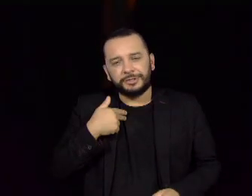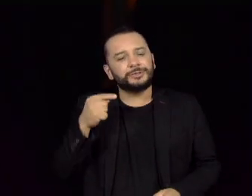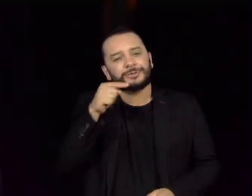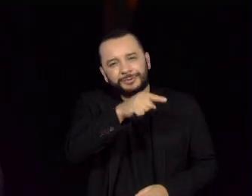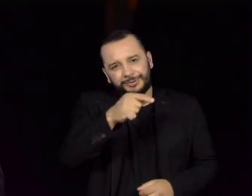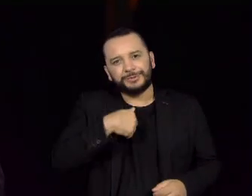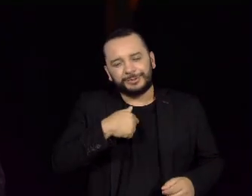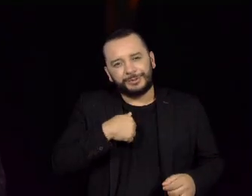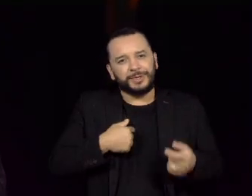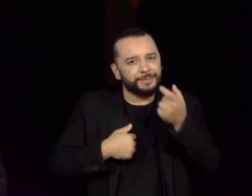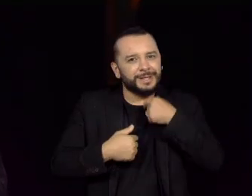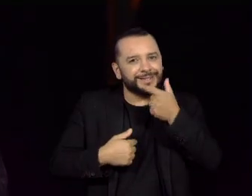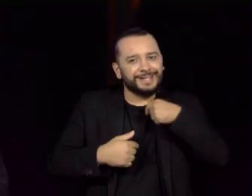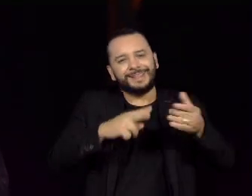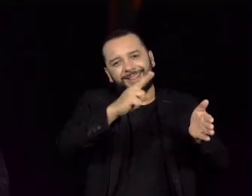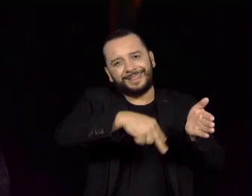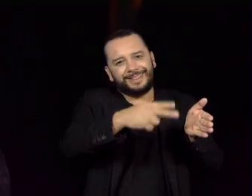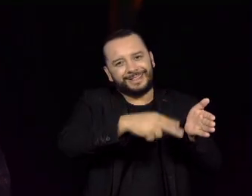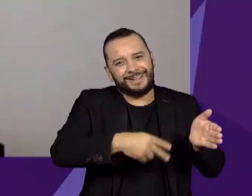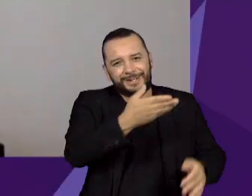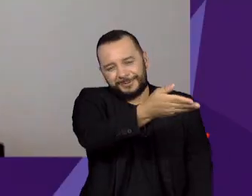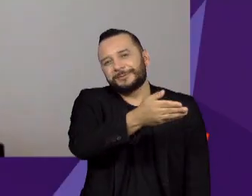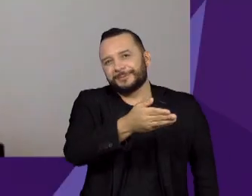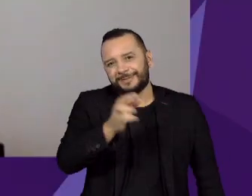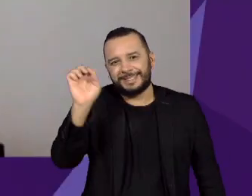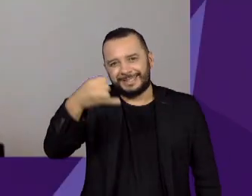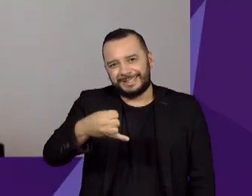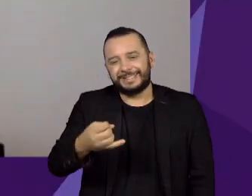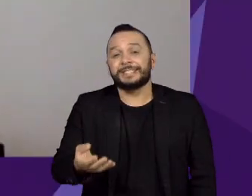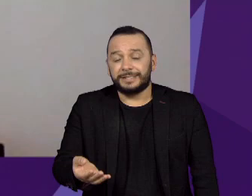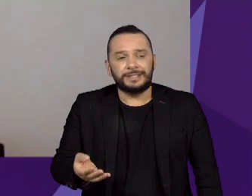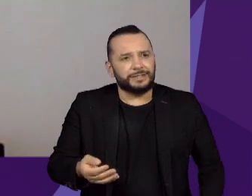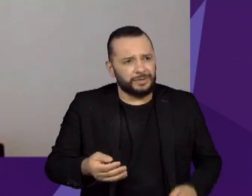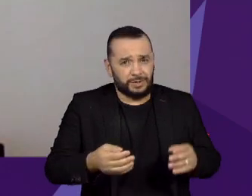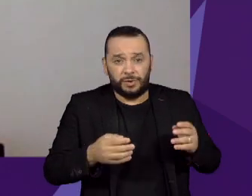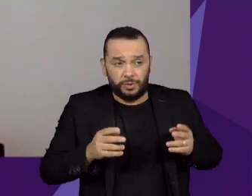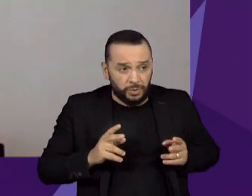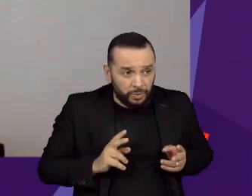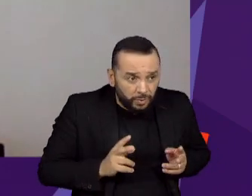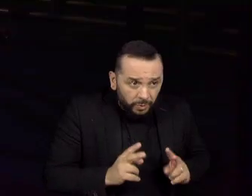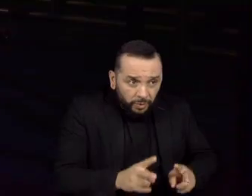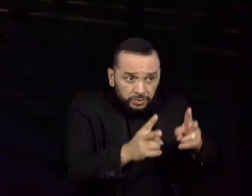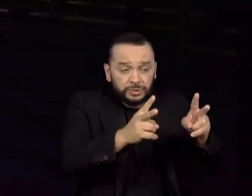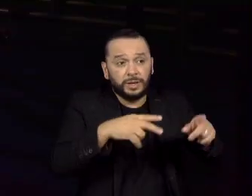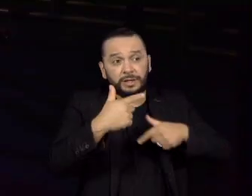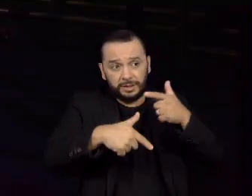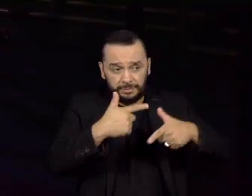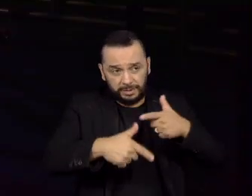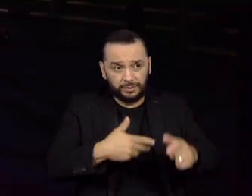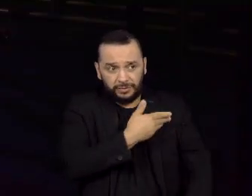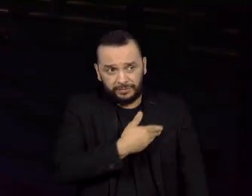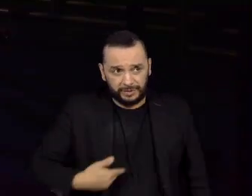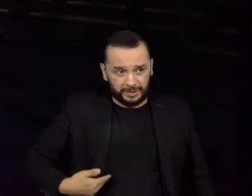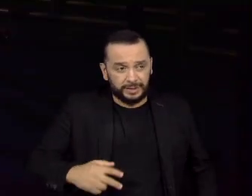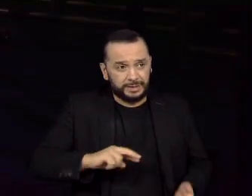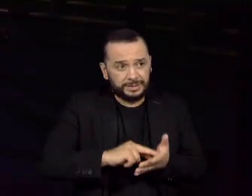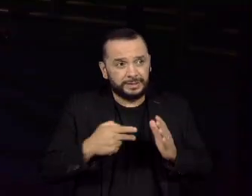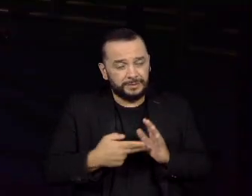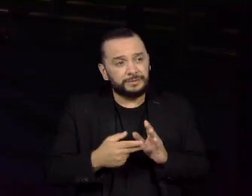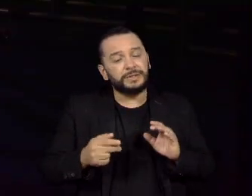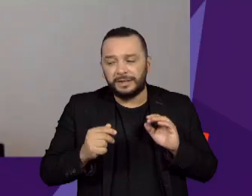na formatura dele. Ô Mandetta, continuar no governo seria quebrar o